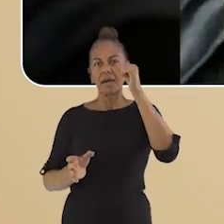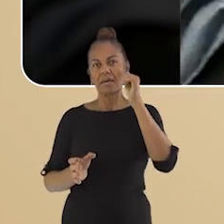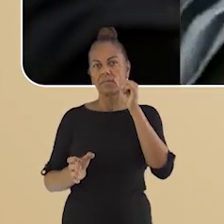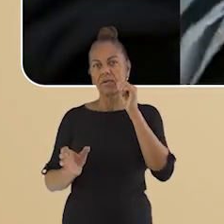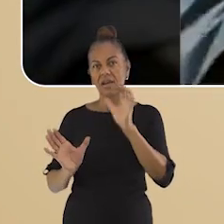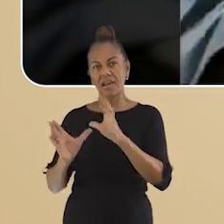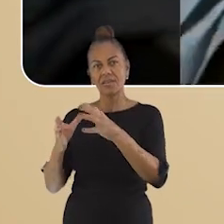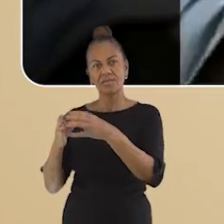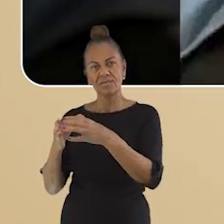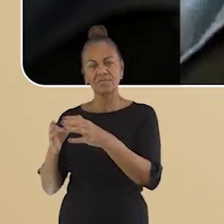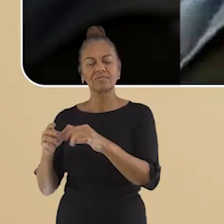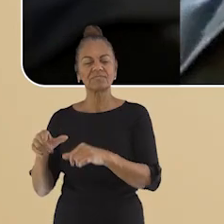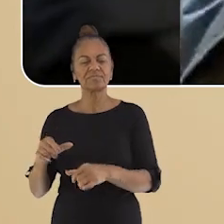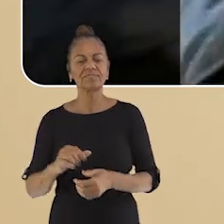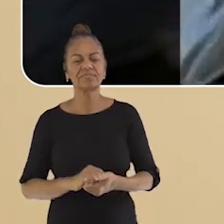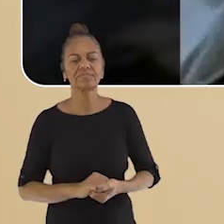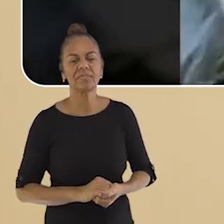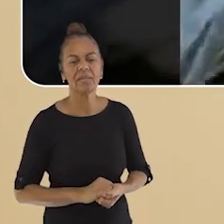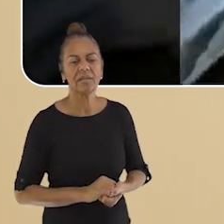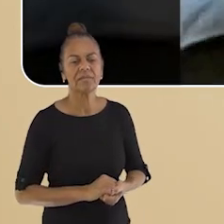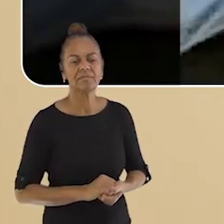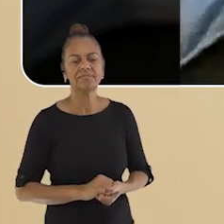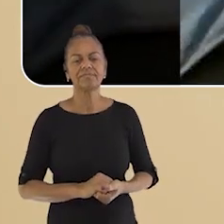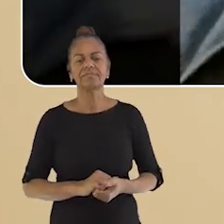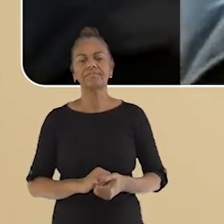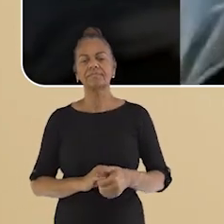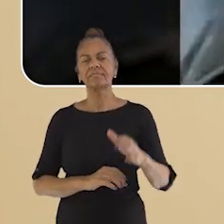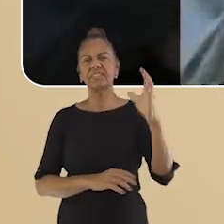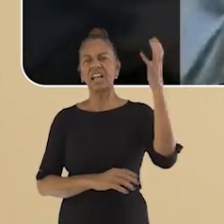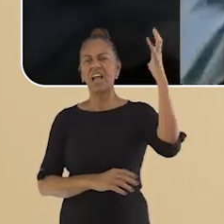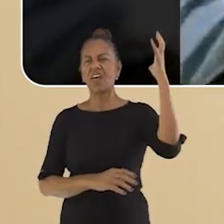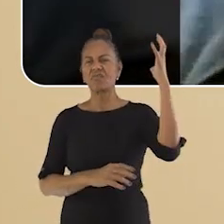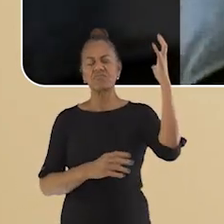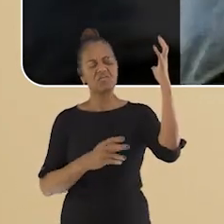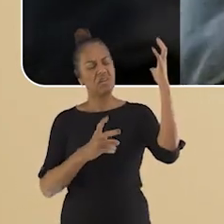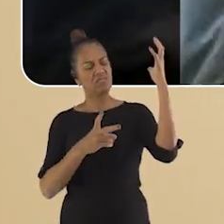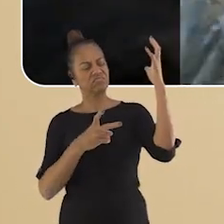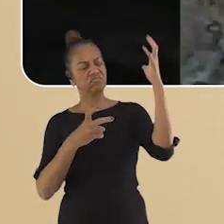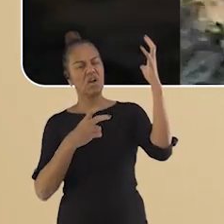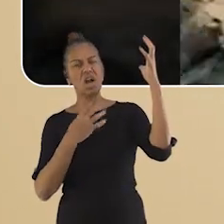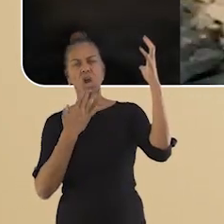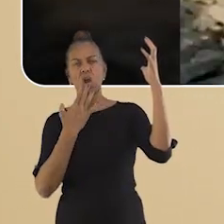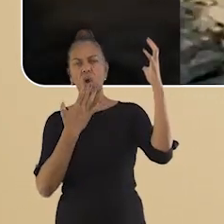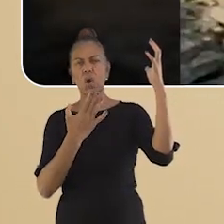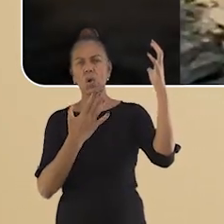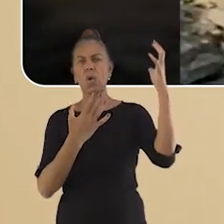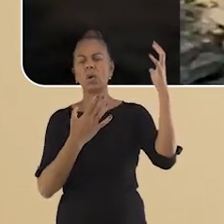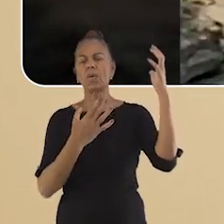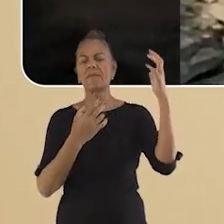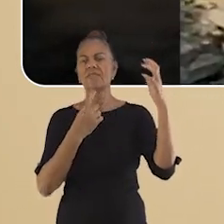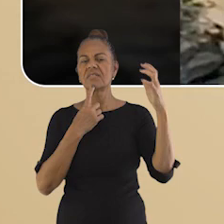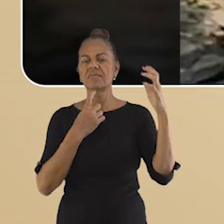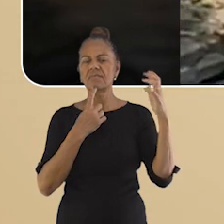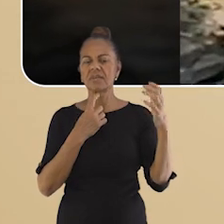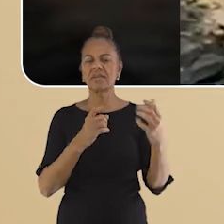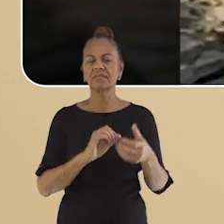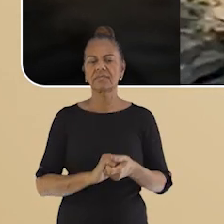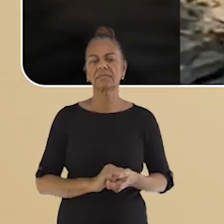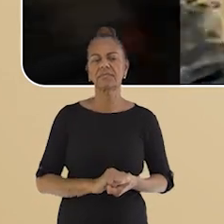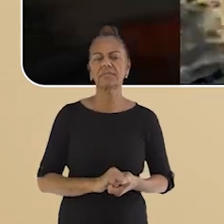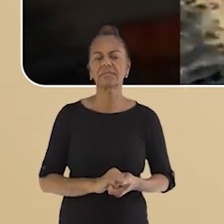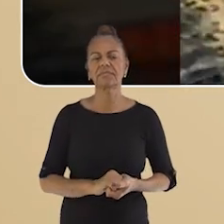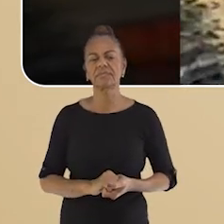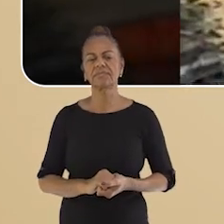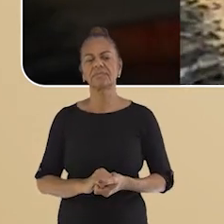A árvore é o mangue vermelho, uma espécie que só aparece nos alagados sujeitos a marés na beira do mar.